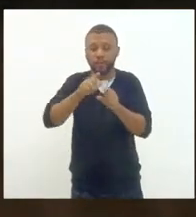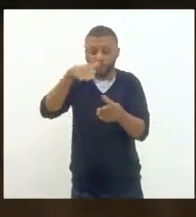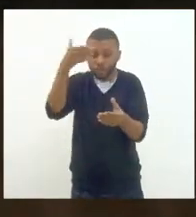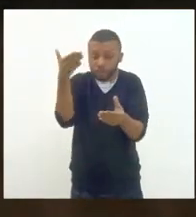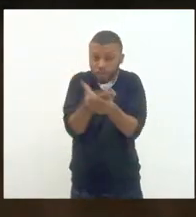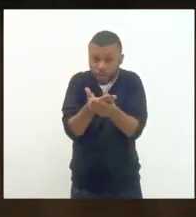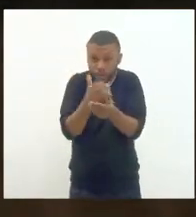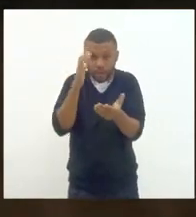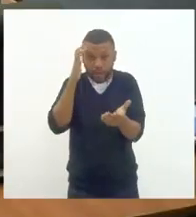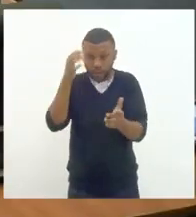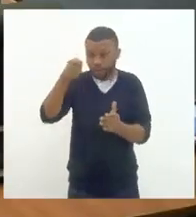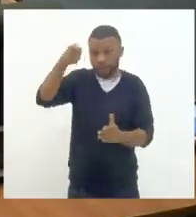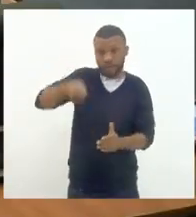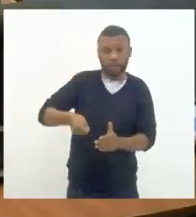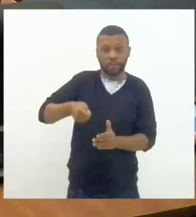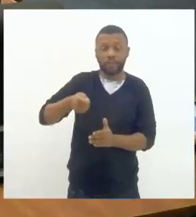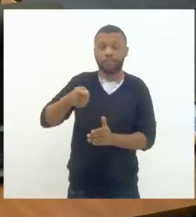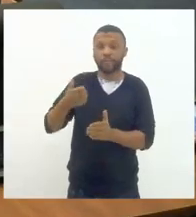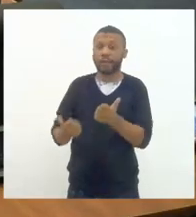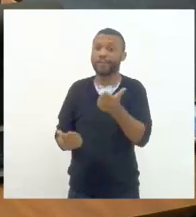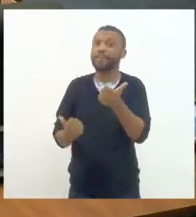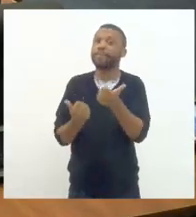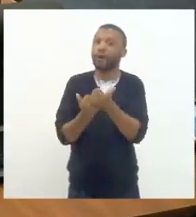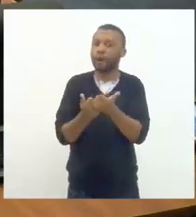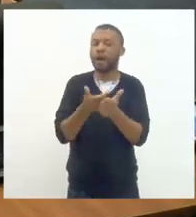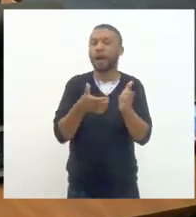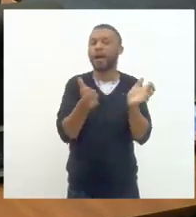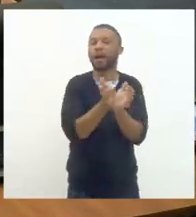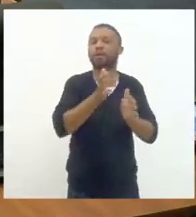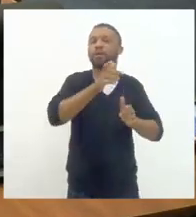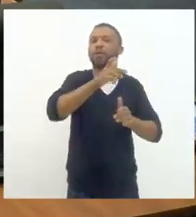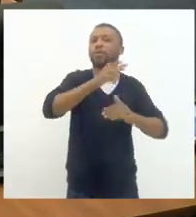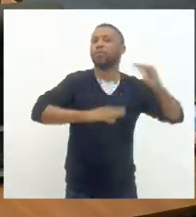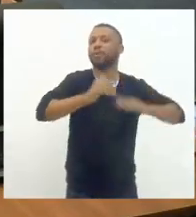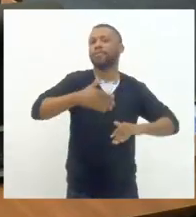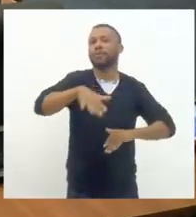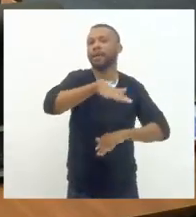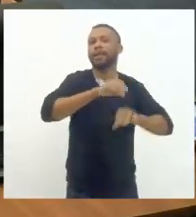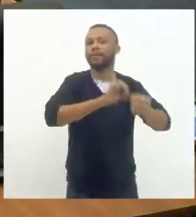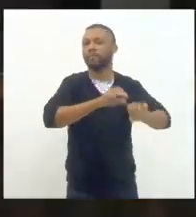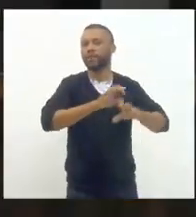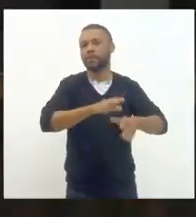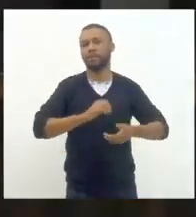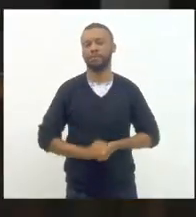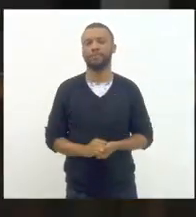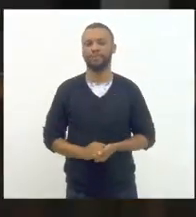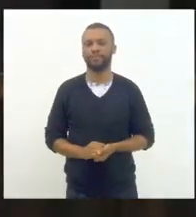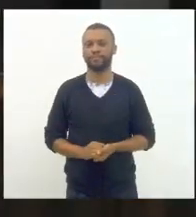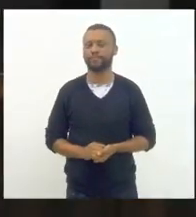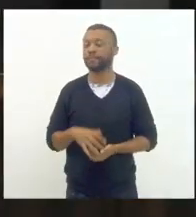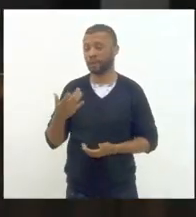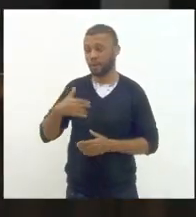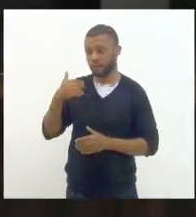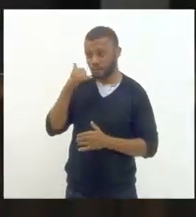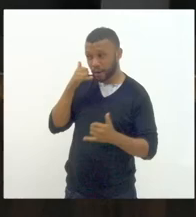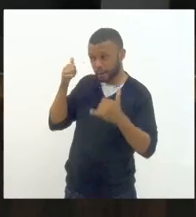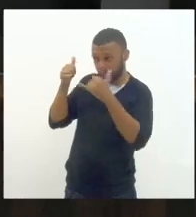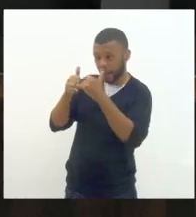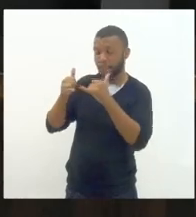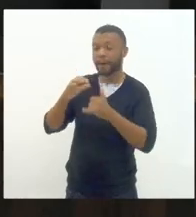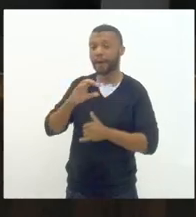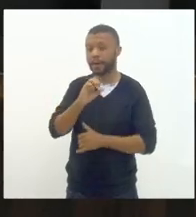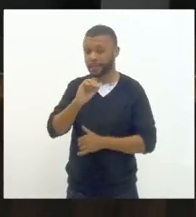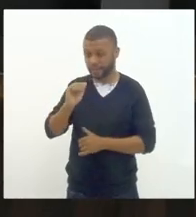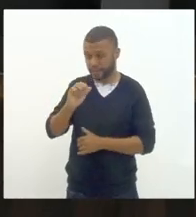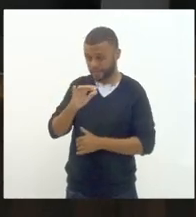favorável à categoria. Eu vou ligar para a Casa Civil e já dou